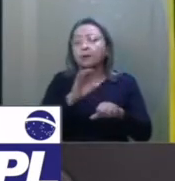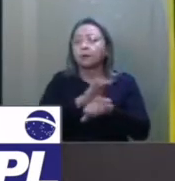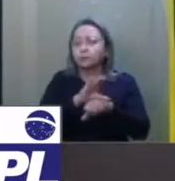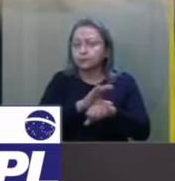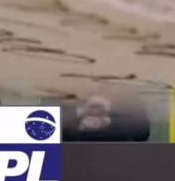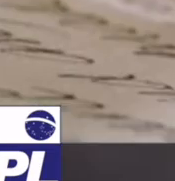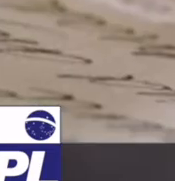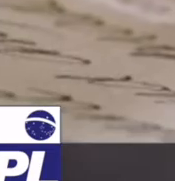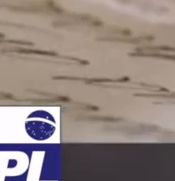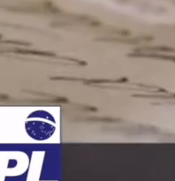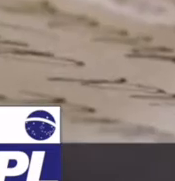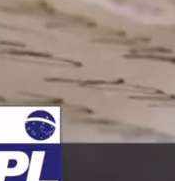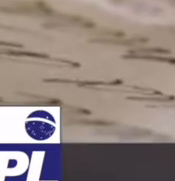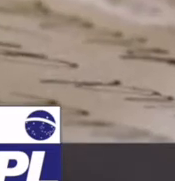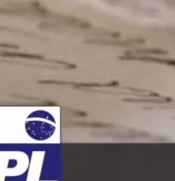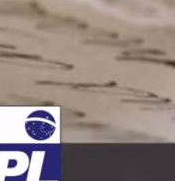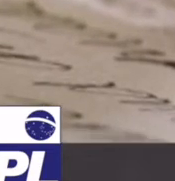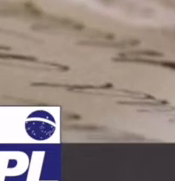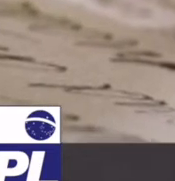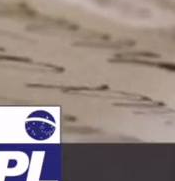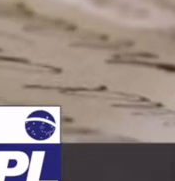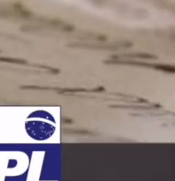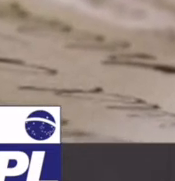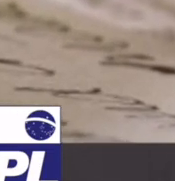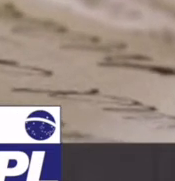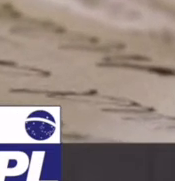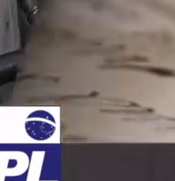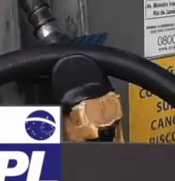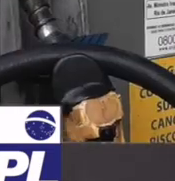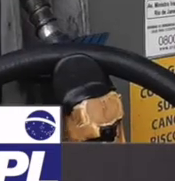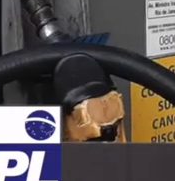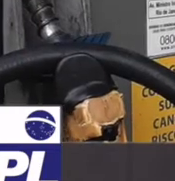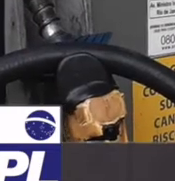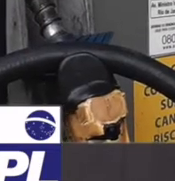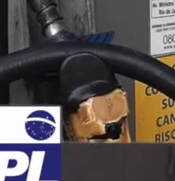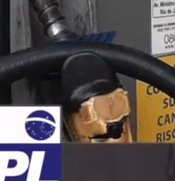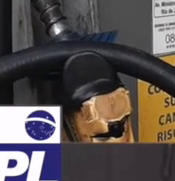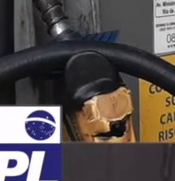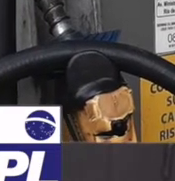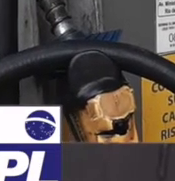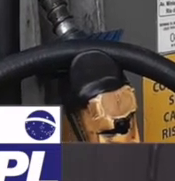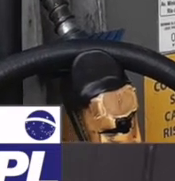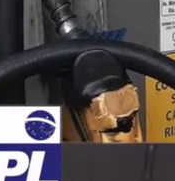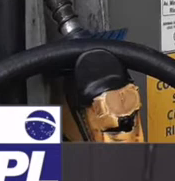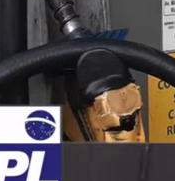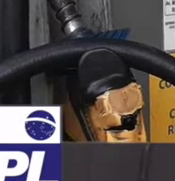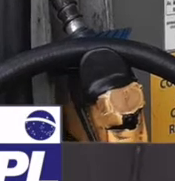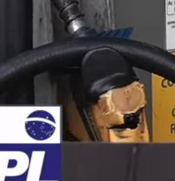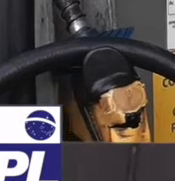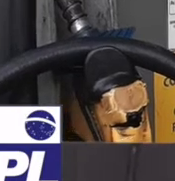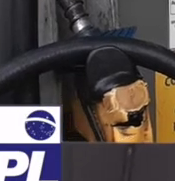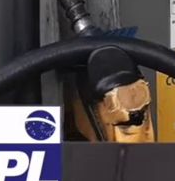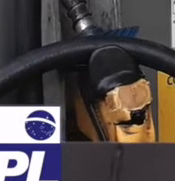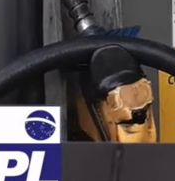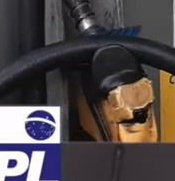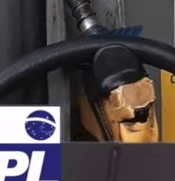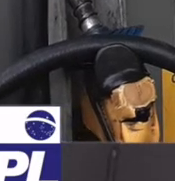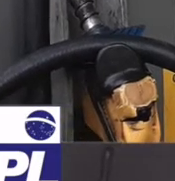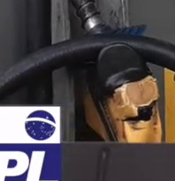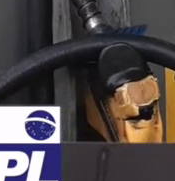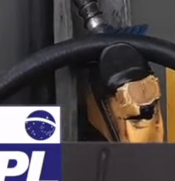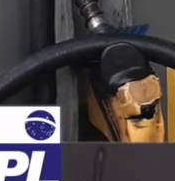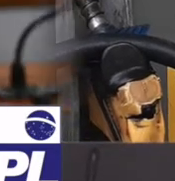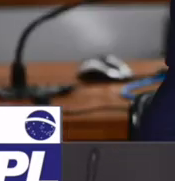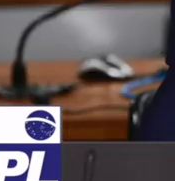essas proposições efetivamente saírem do papel, o preço dos combustíveis poderá cair quase R$ 2,00 por litro